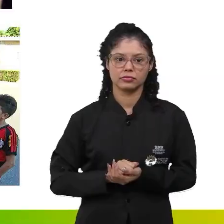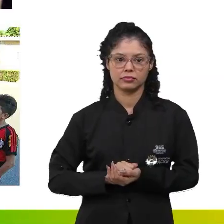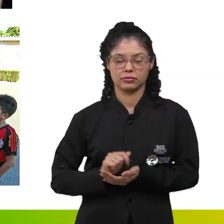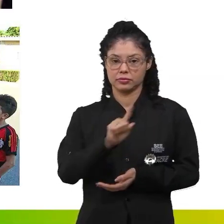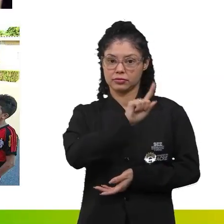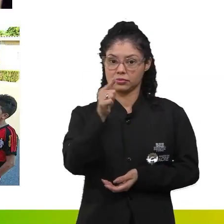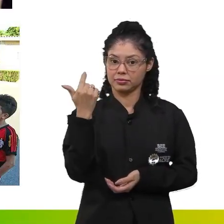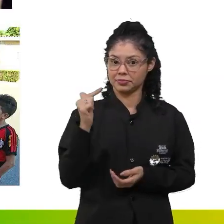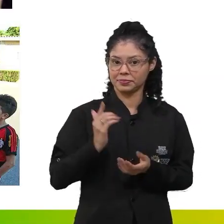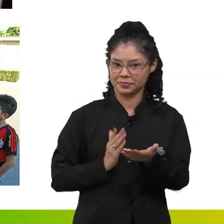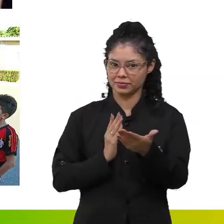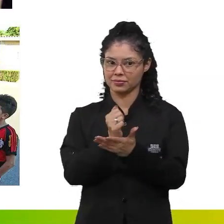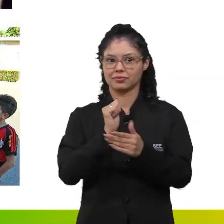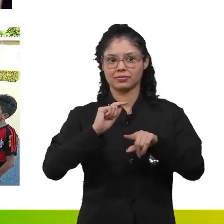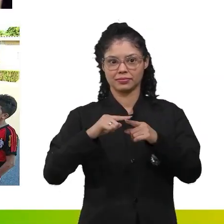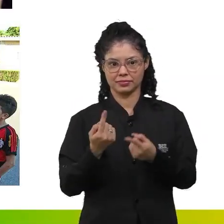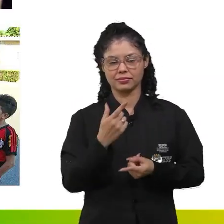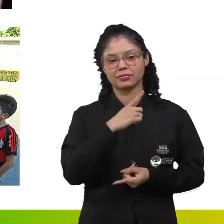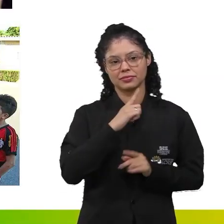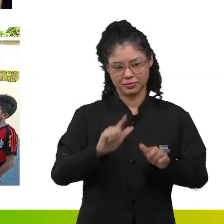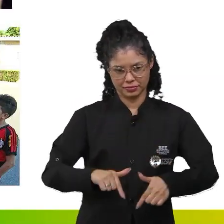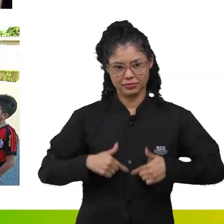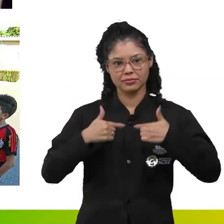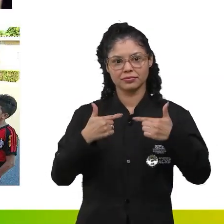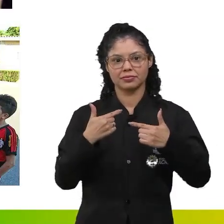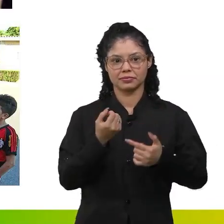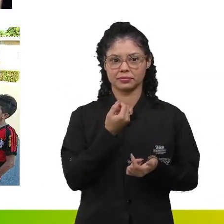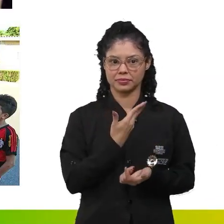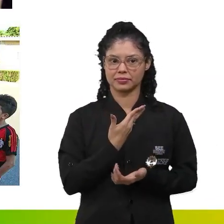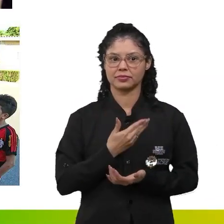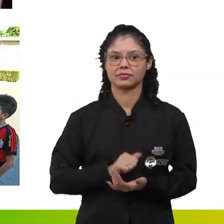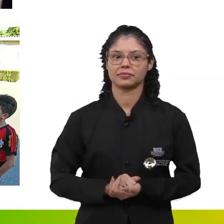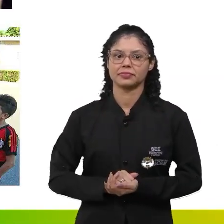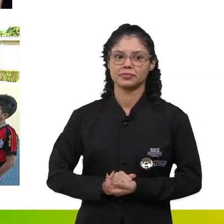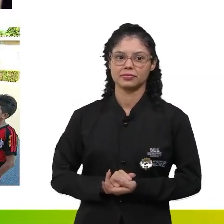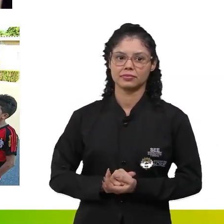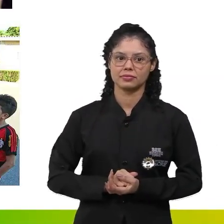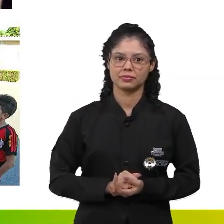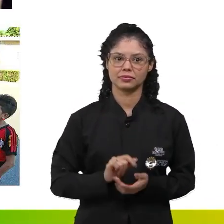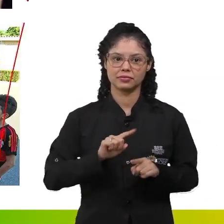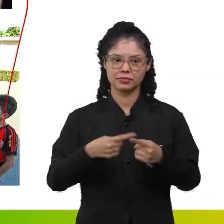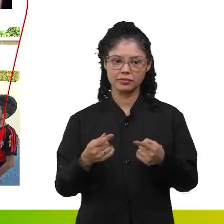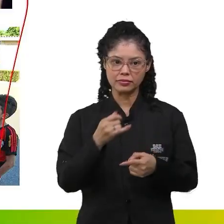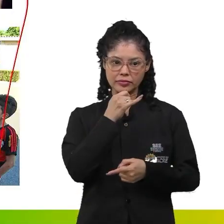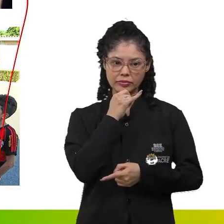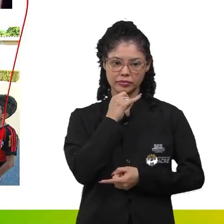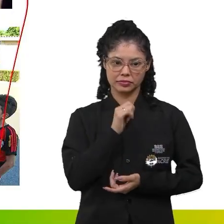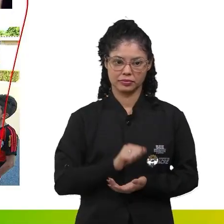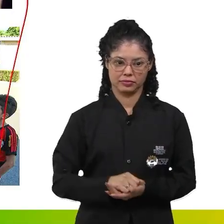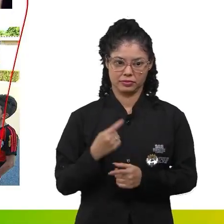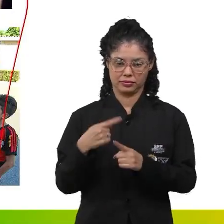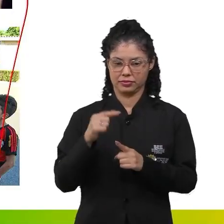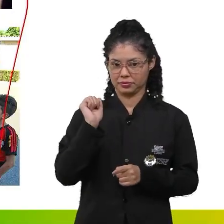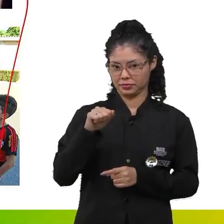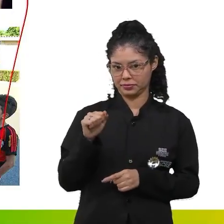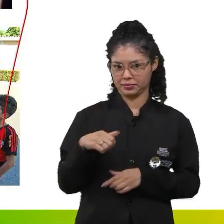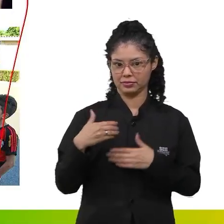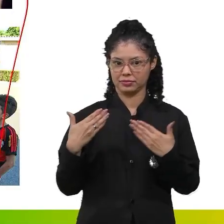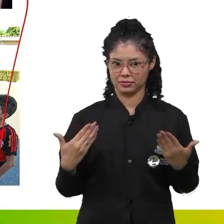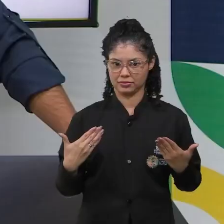não é ter conquistado, mas ter lutado bem. E aí, aqui mais um exemplo. Porque sim,